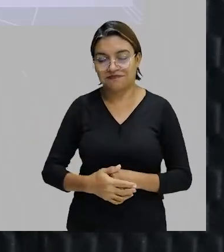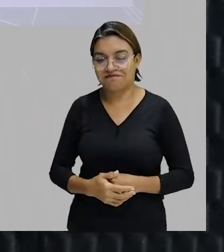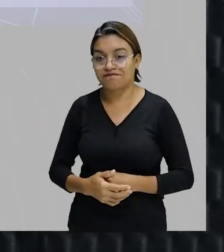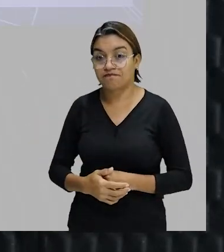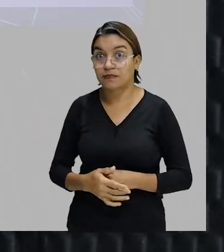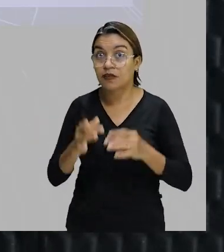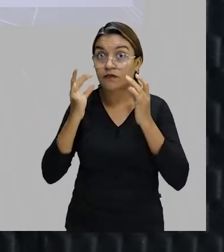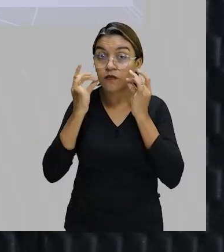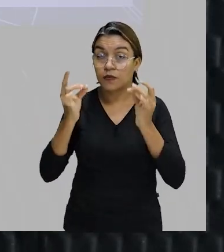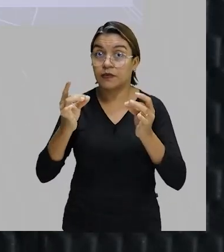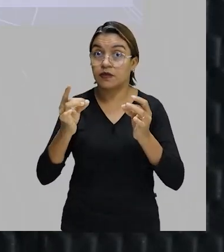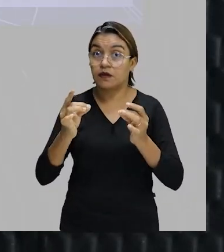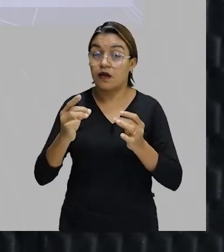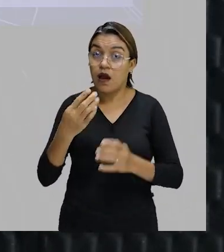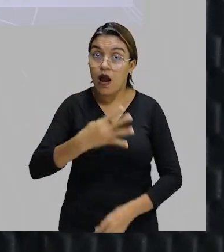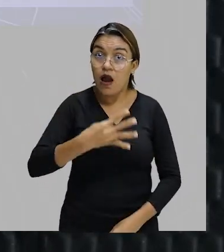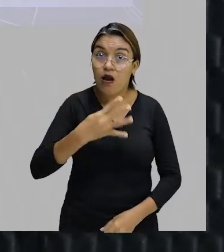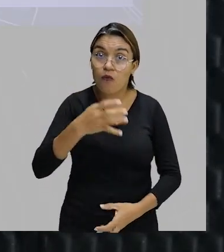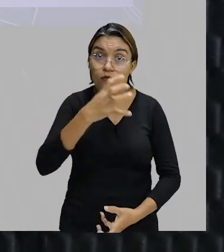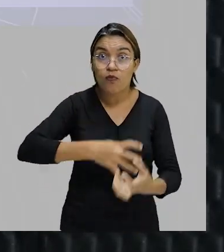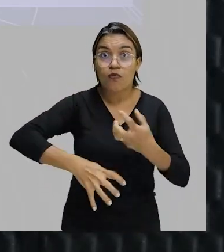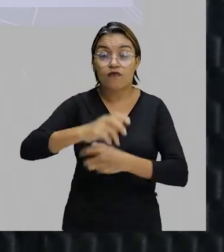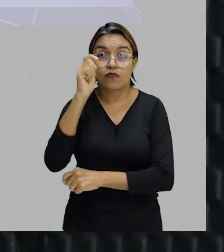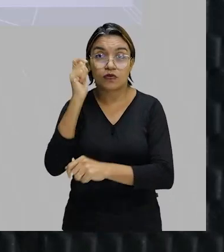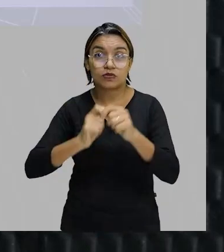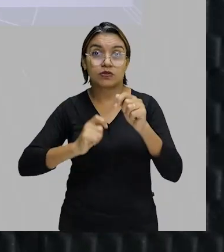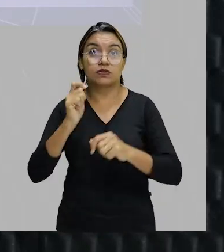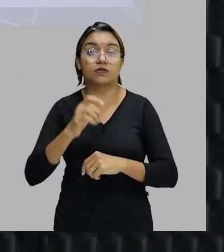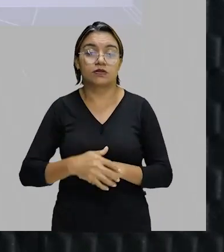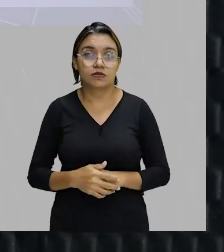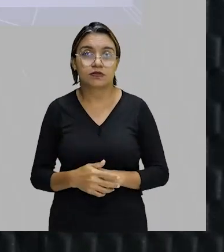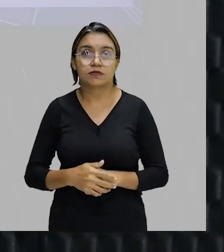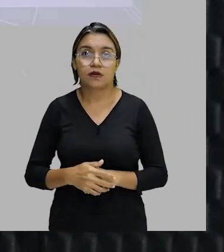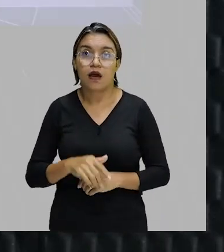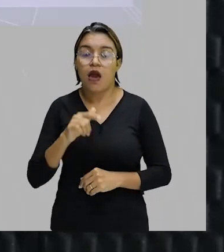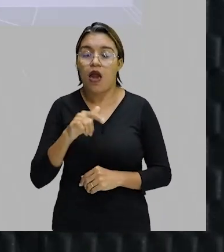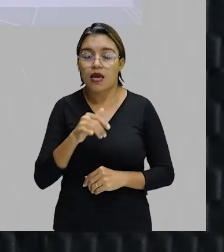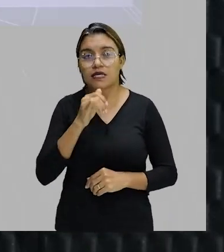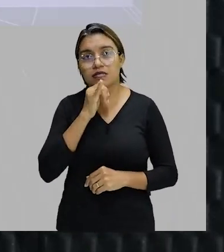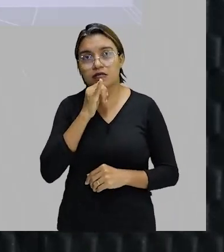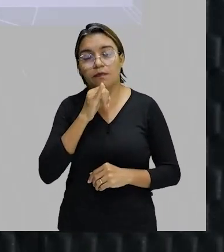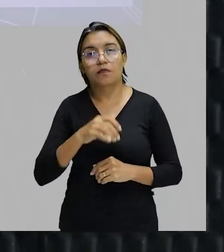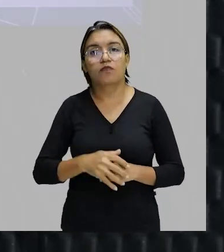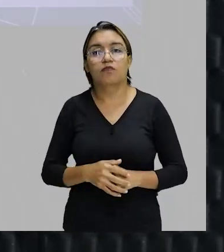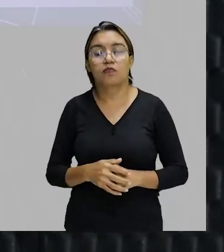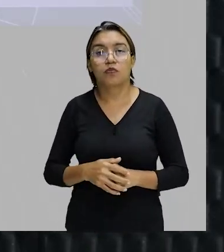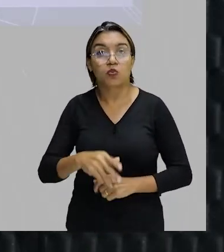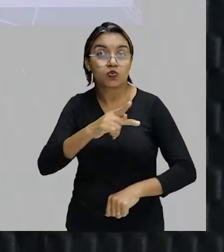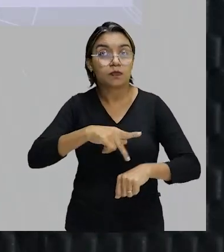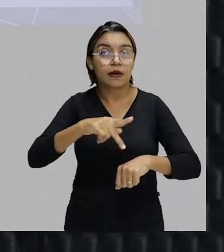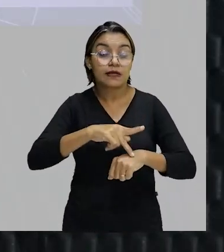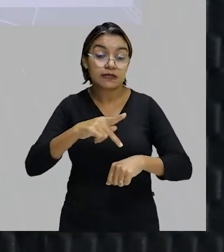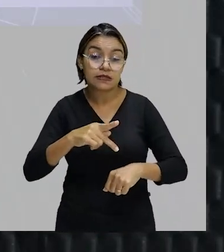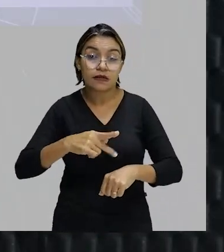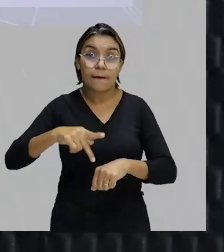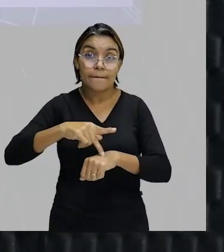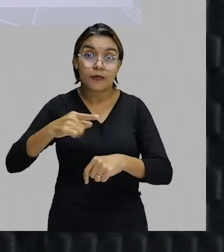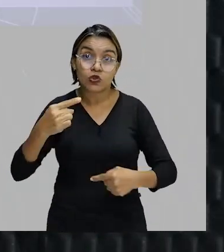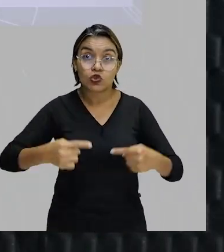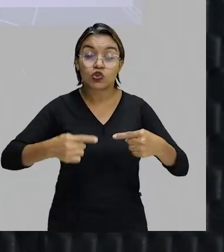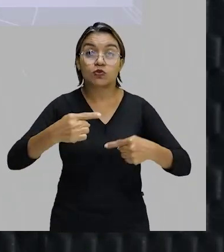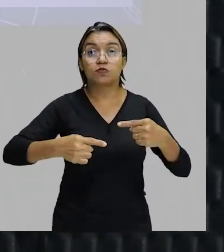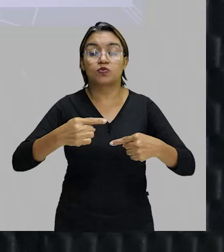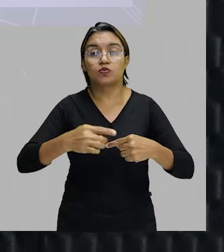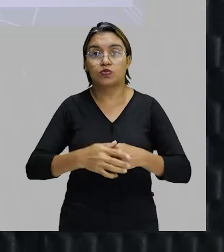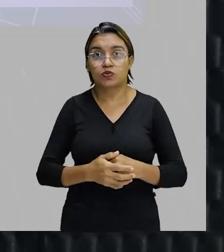A quarta revolução industrial, o grande Eldorado dela, ou seja, a grande mina de ouro hoje, que os países disputam, é o domínio